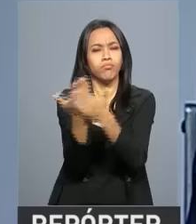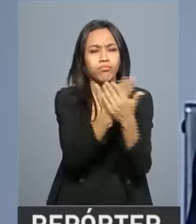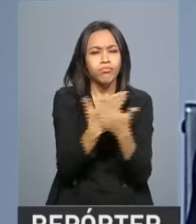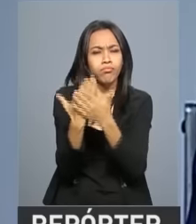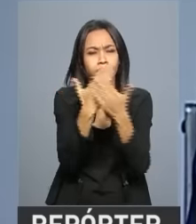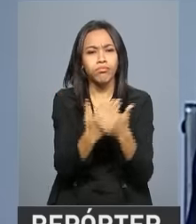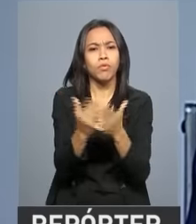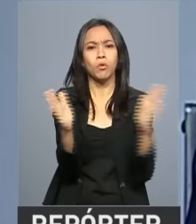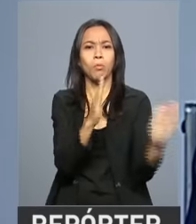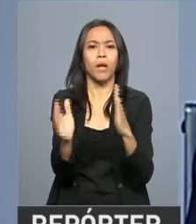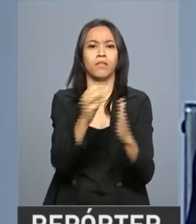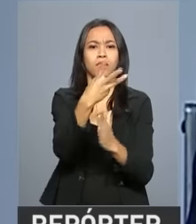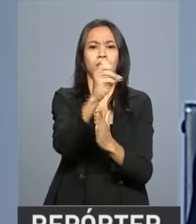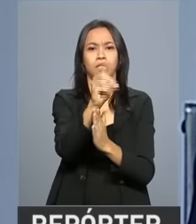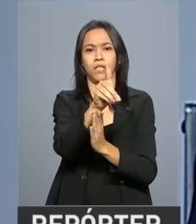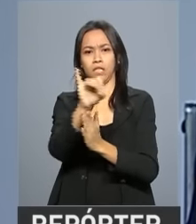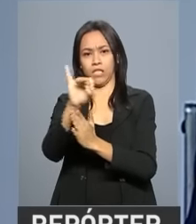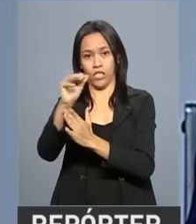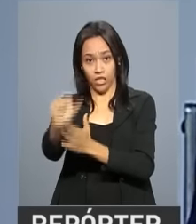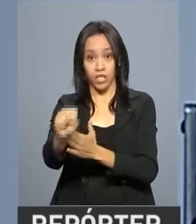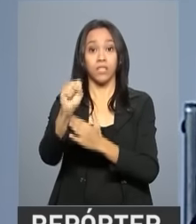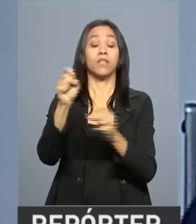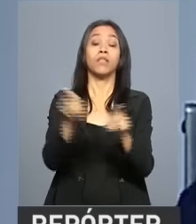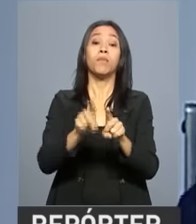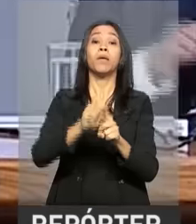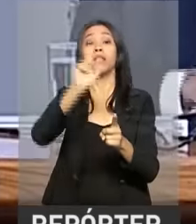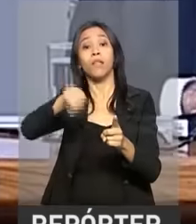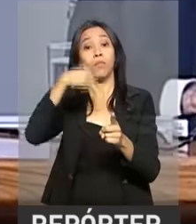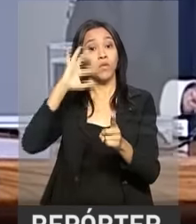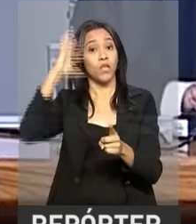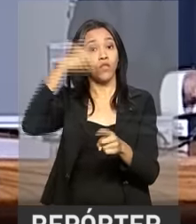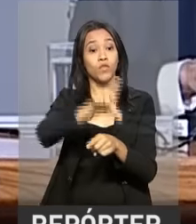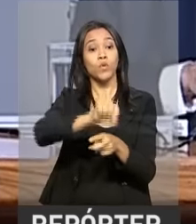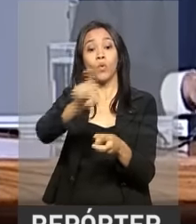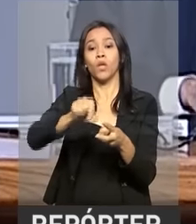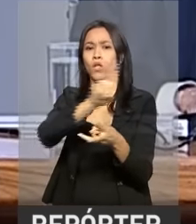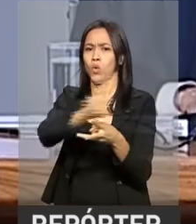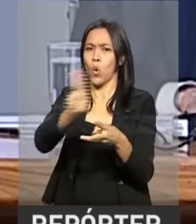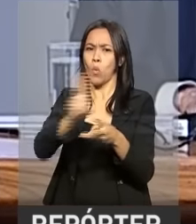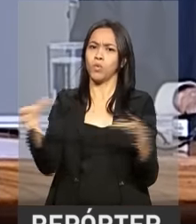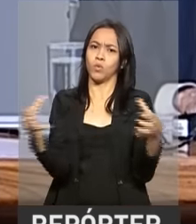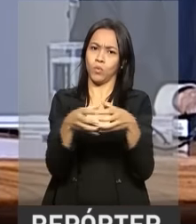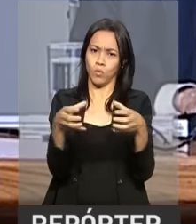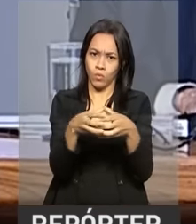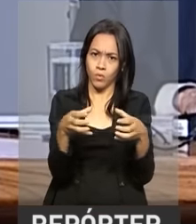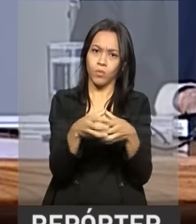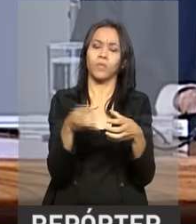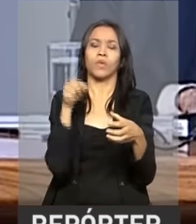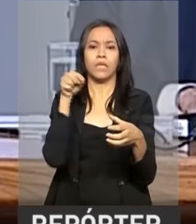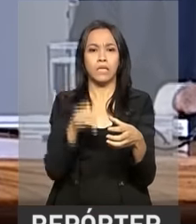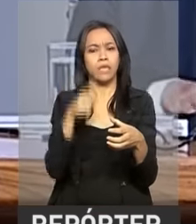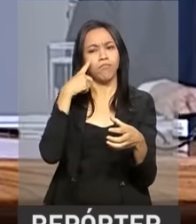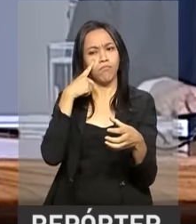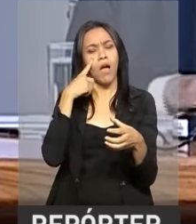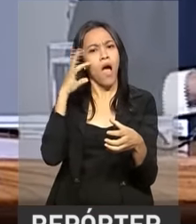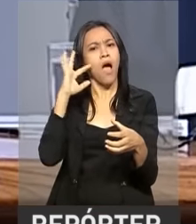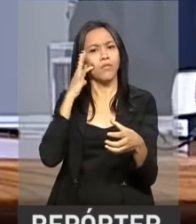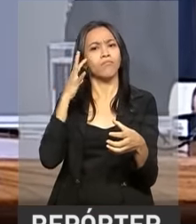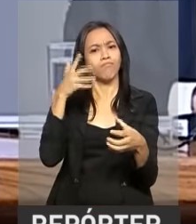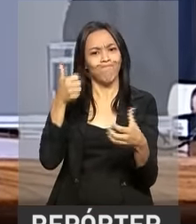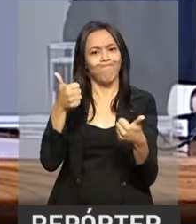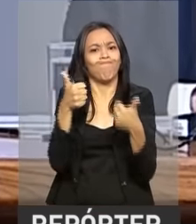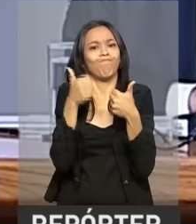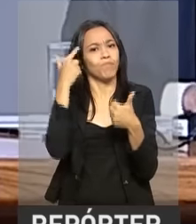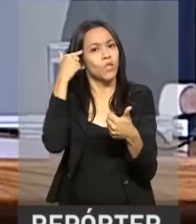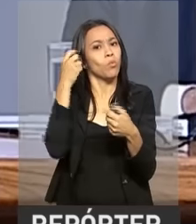dias Henrique Meirelles também definiu os nomes da equipe Econômica que traçaram um diagnóstico considerado realista das contas